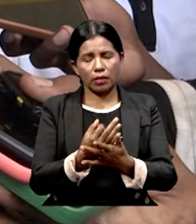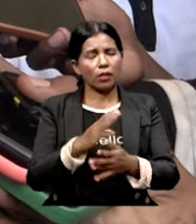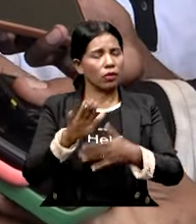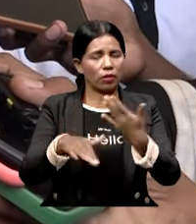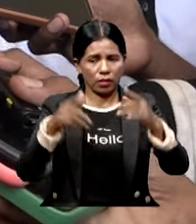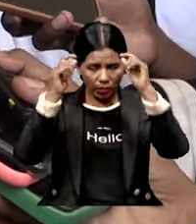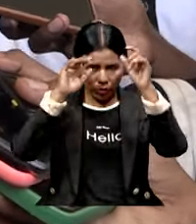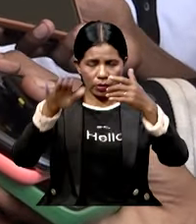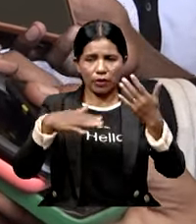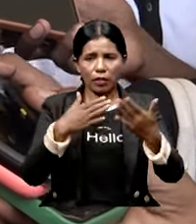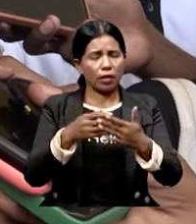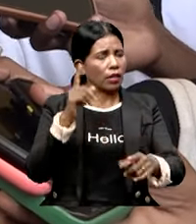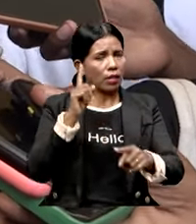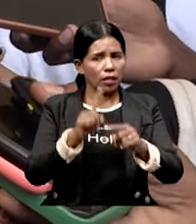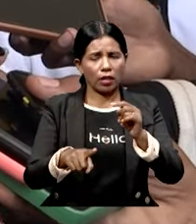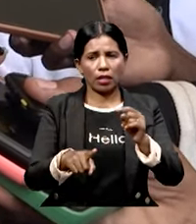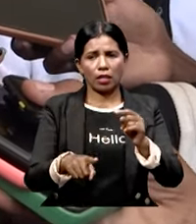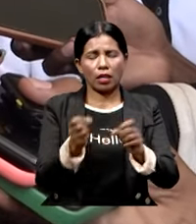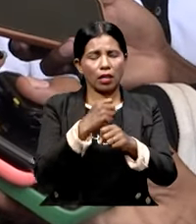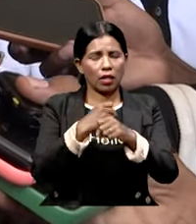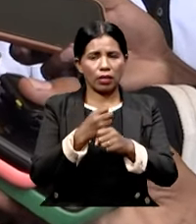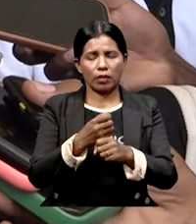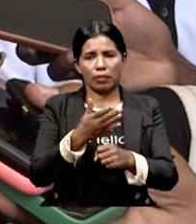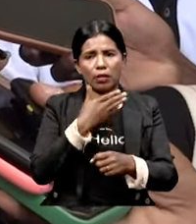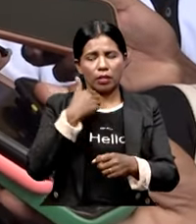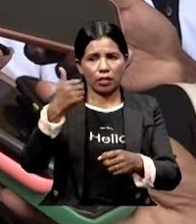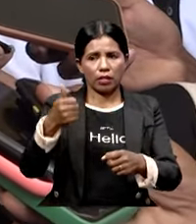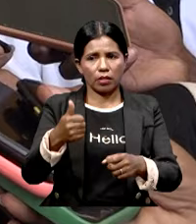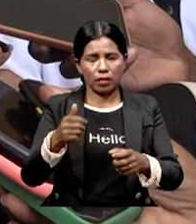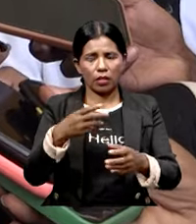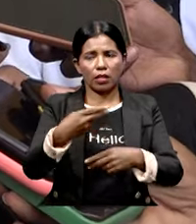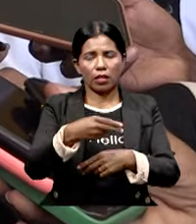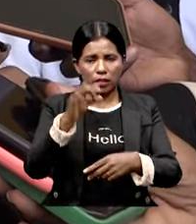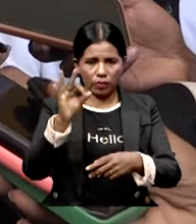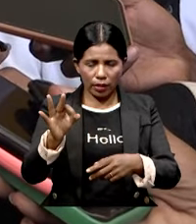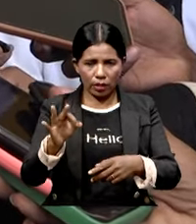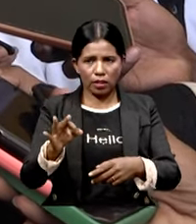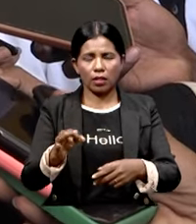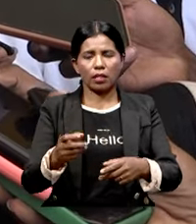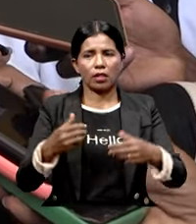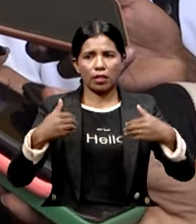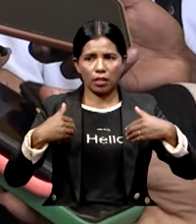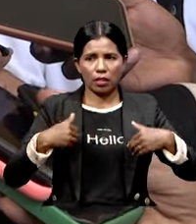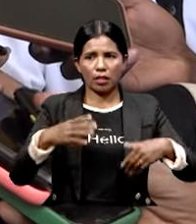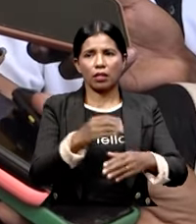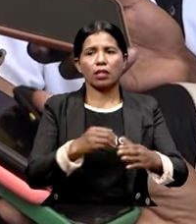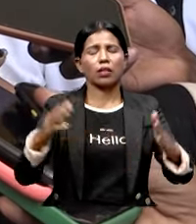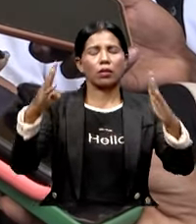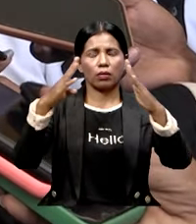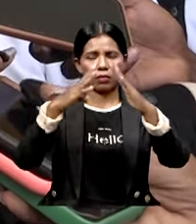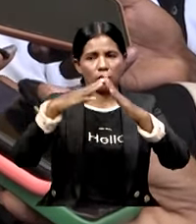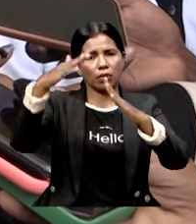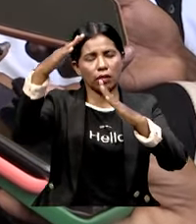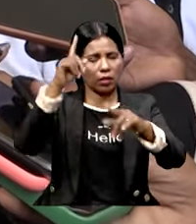Tomac. Ali que luxo, a qualidade, e a sentina, a risfati, uma caculo,